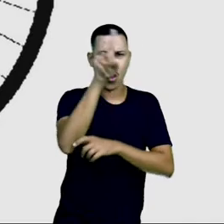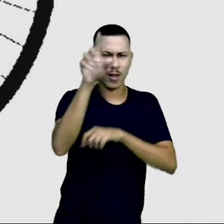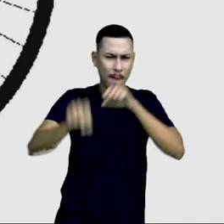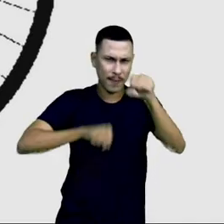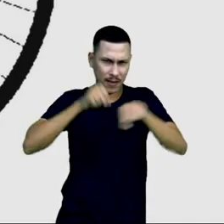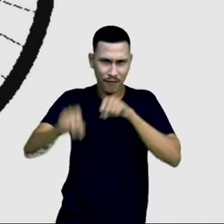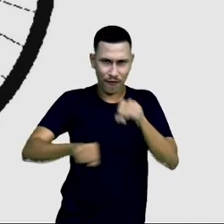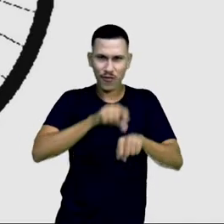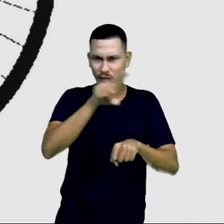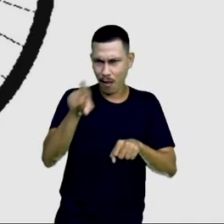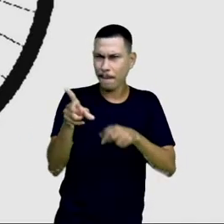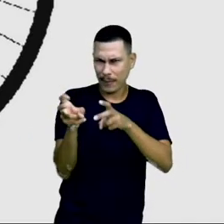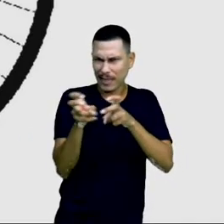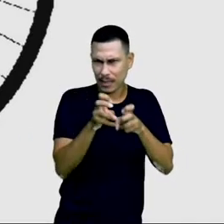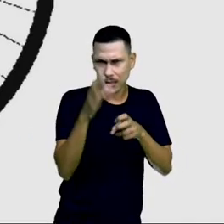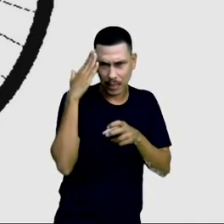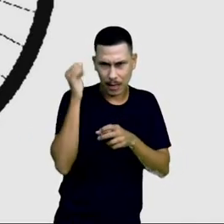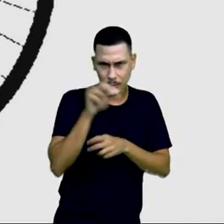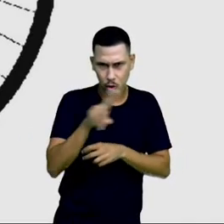conseguem me dizer?